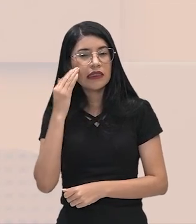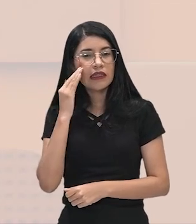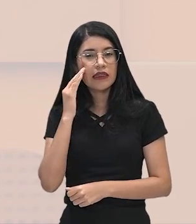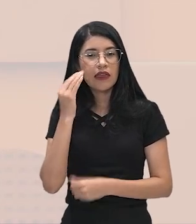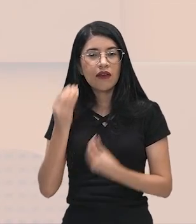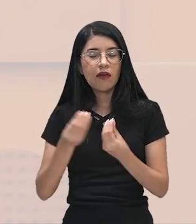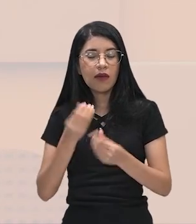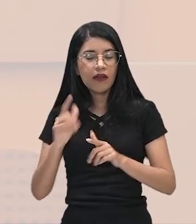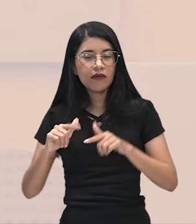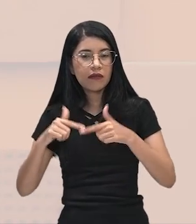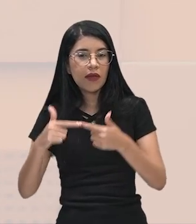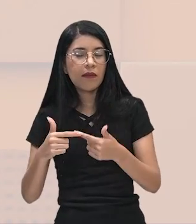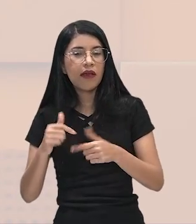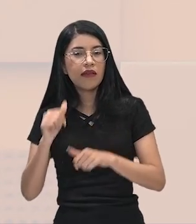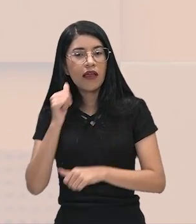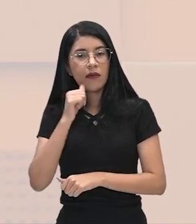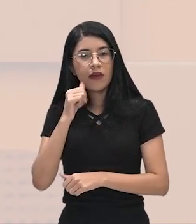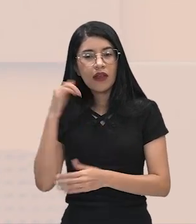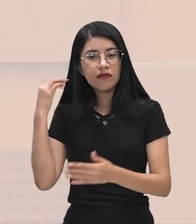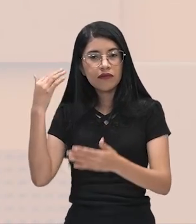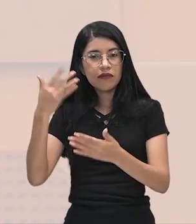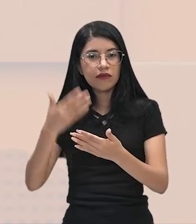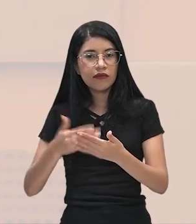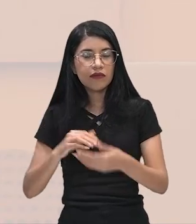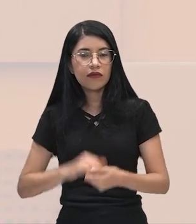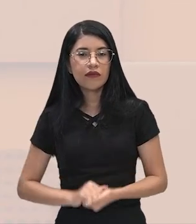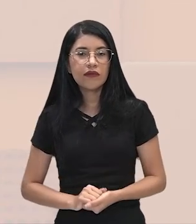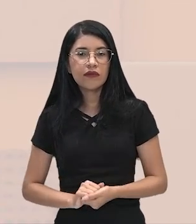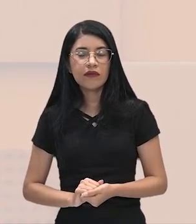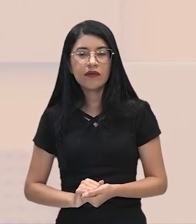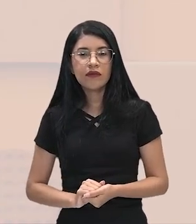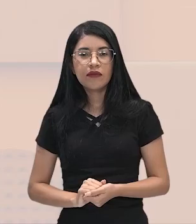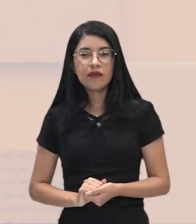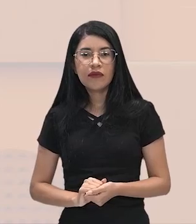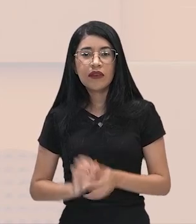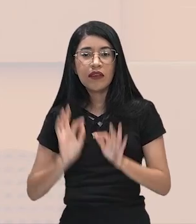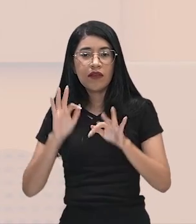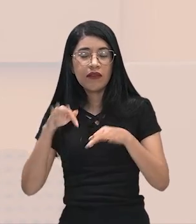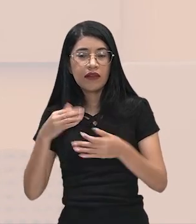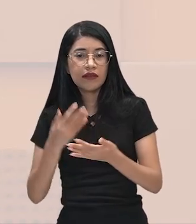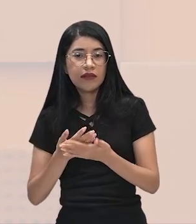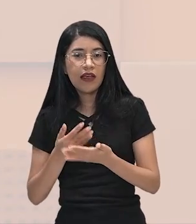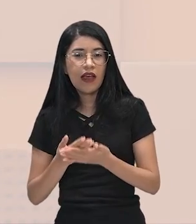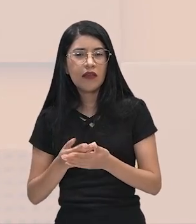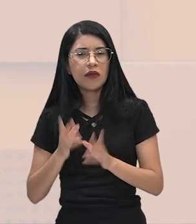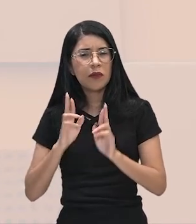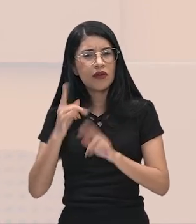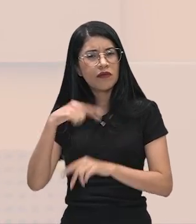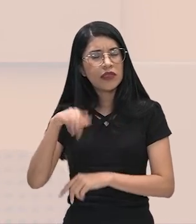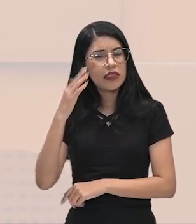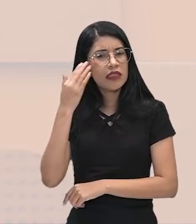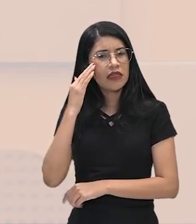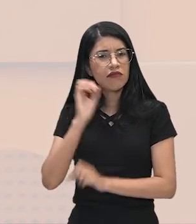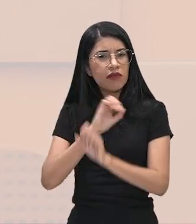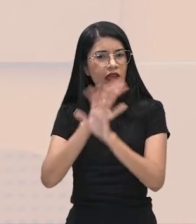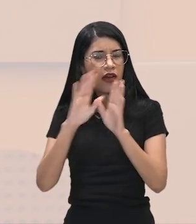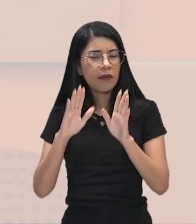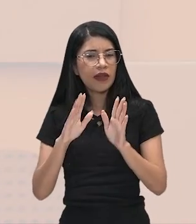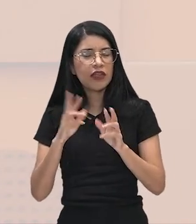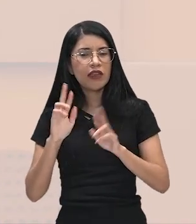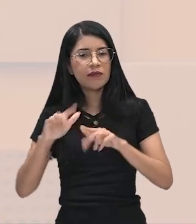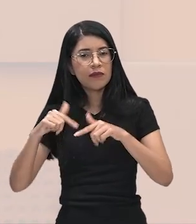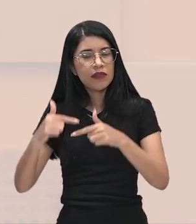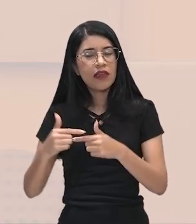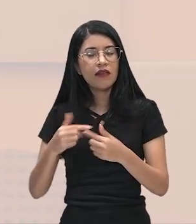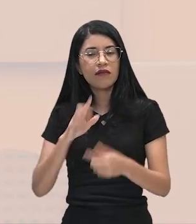papel dessa mulher ao longo da história. O professor Aberson vai ficando por aqui. Eu espero que você tenha entendido aí um pouco mais sobre o papel